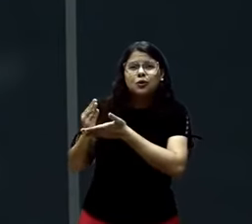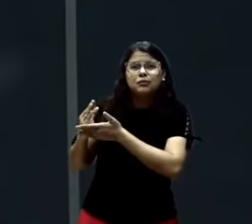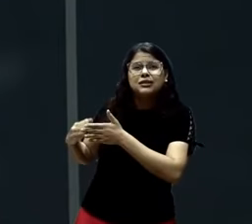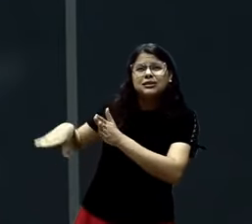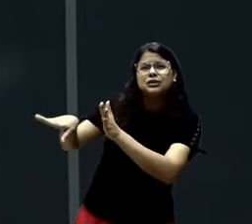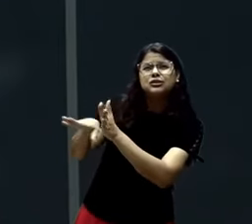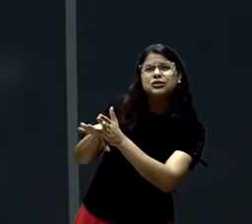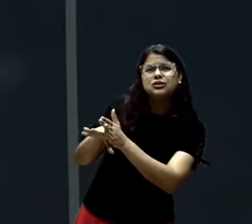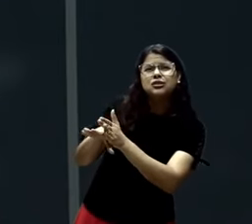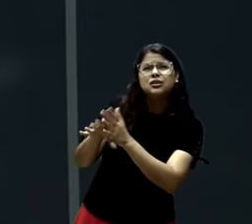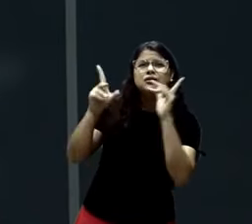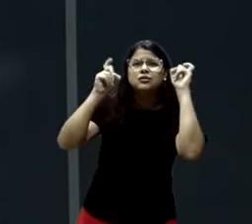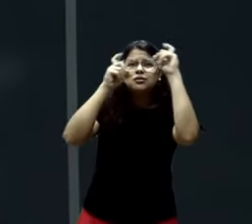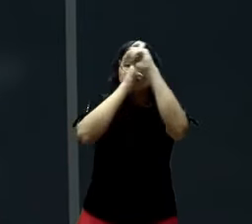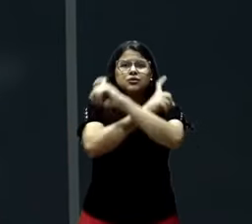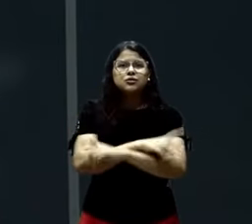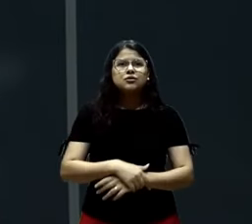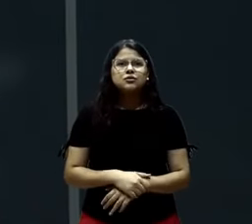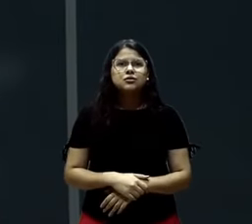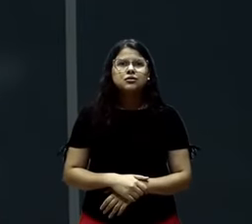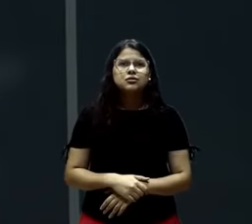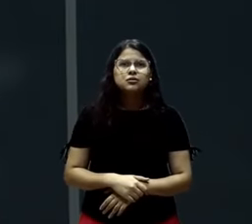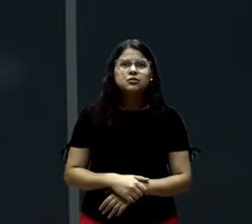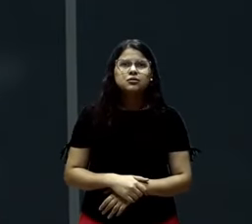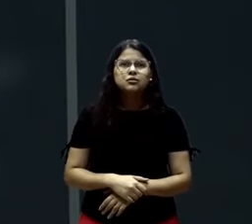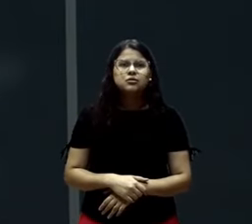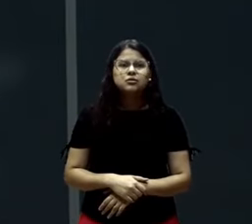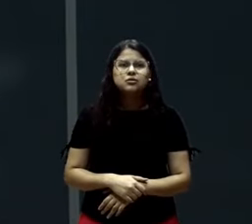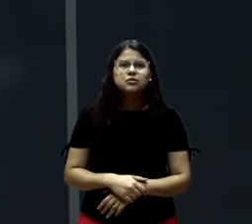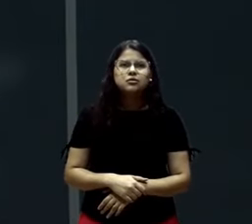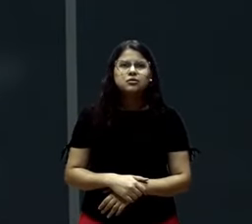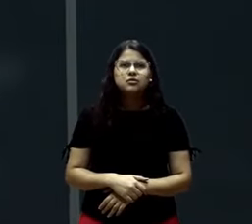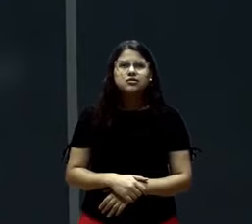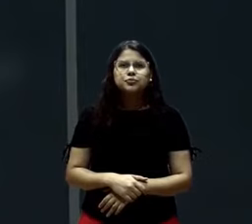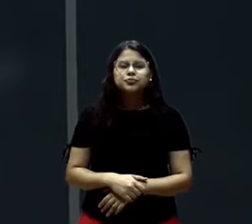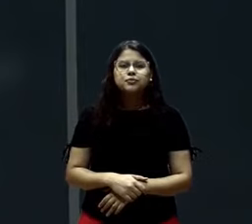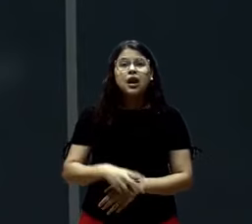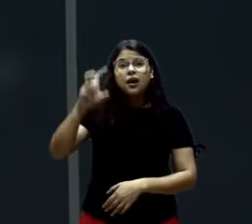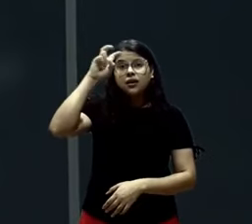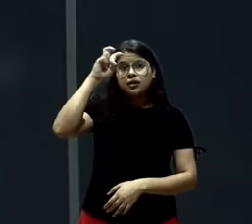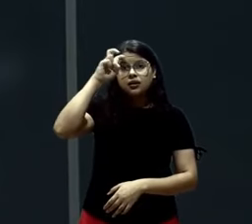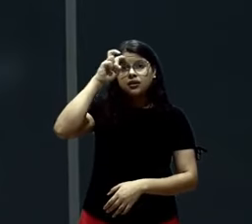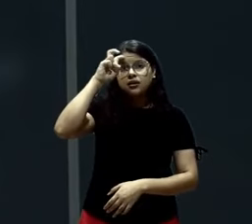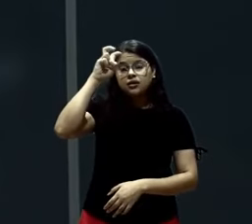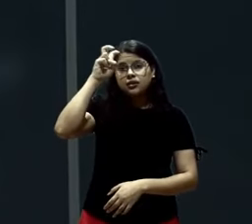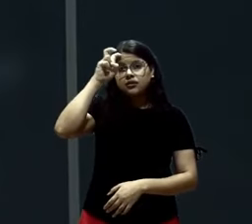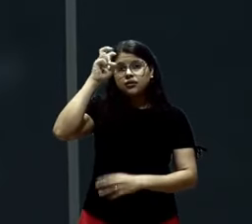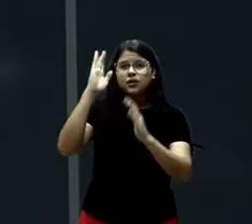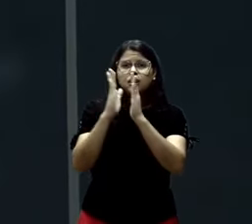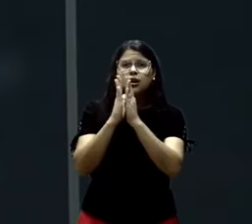Estamos chegando na ceia. É uma hora e meia de oração lá embaixo. Ainda é difícil. Era no sábado, todo